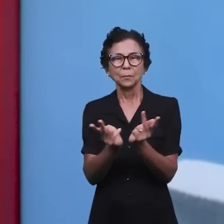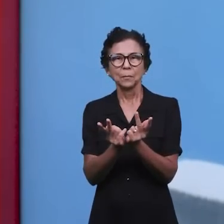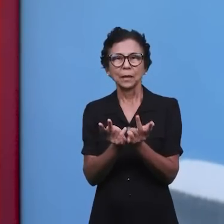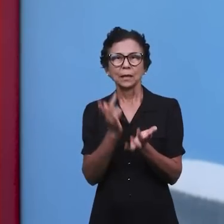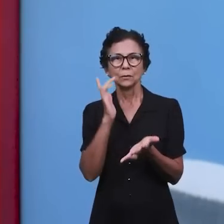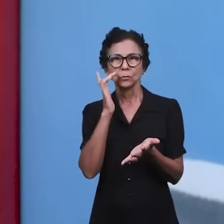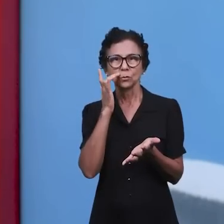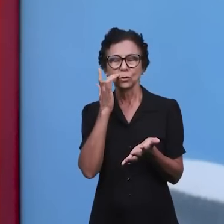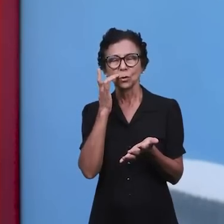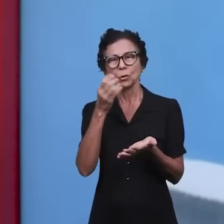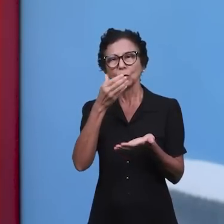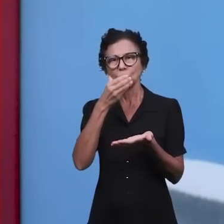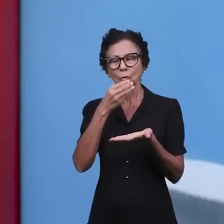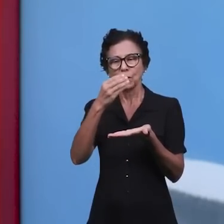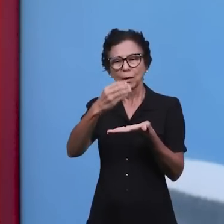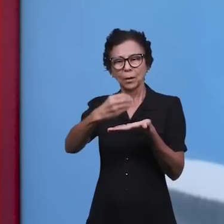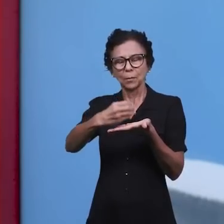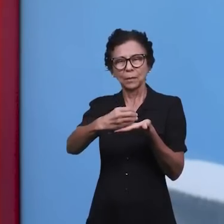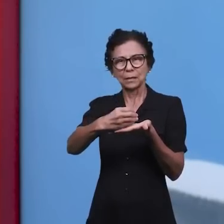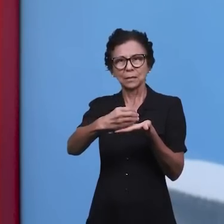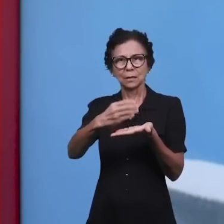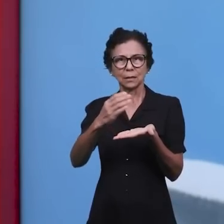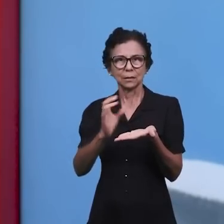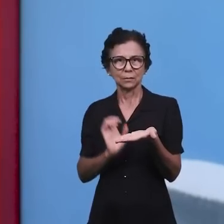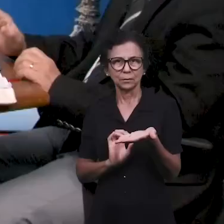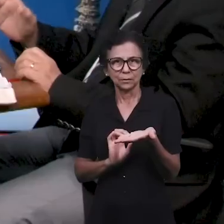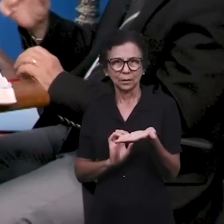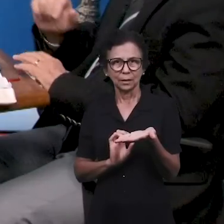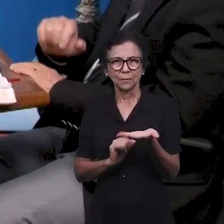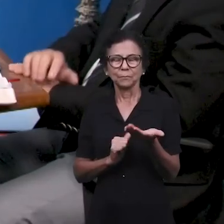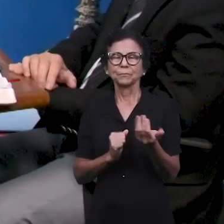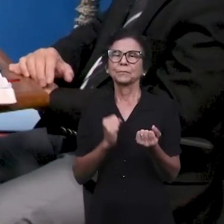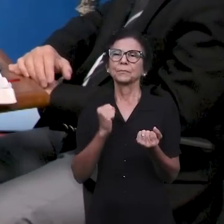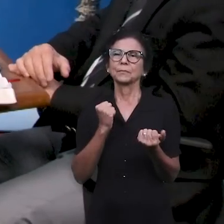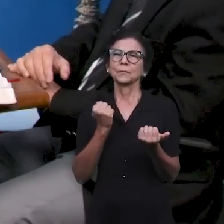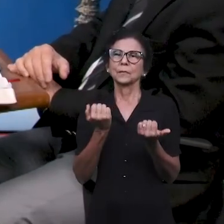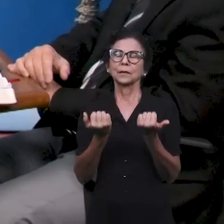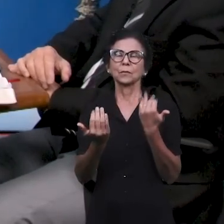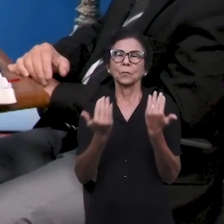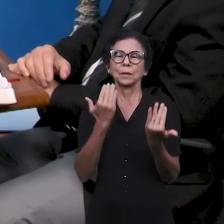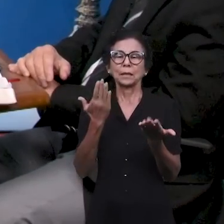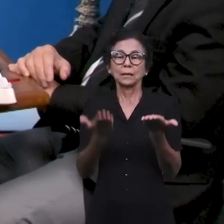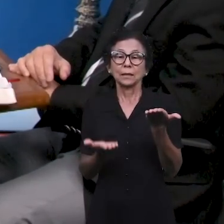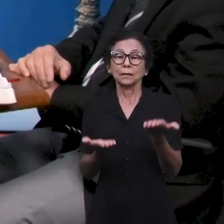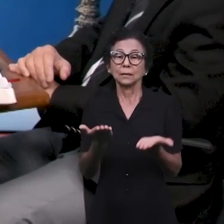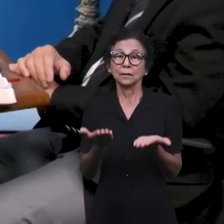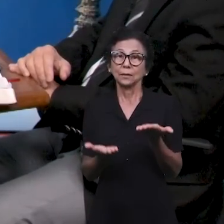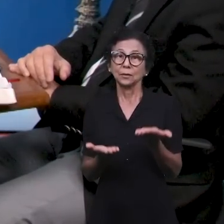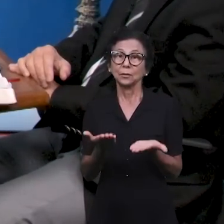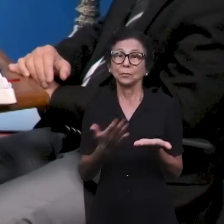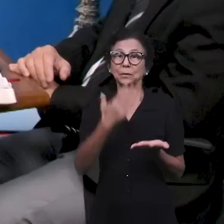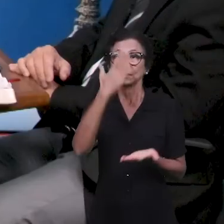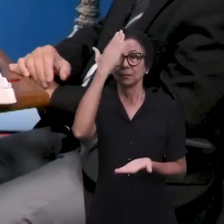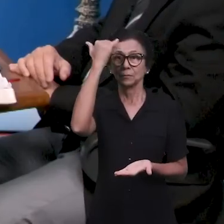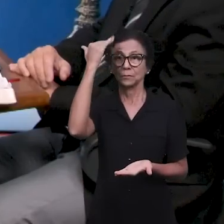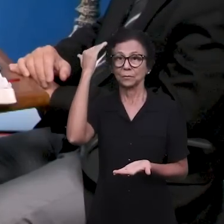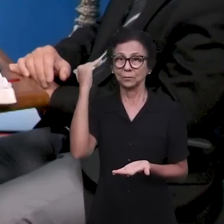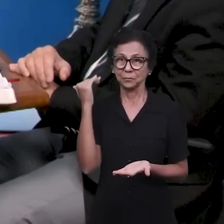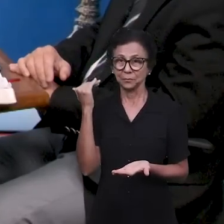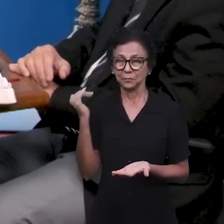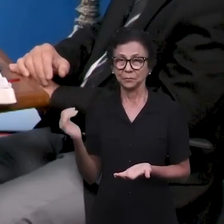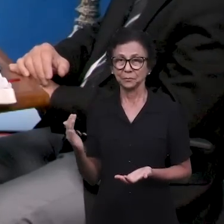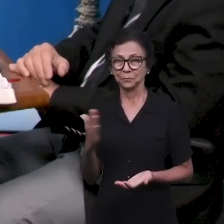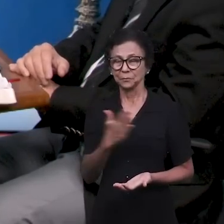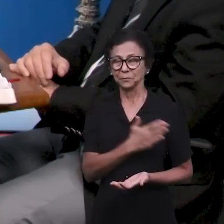tempo certo. É a palavra certa. Mas tem dois textos que nós gostaríamos de falar deles, Luiz Fernando,